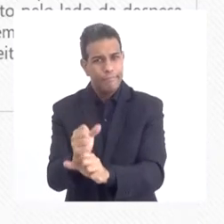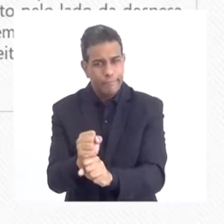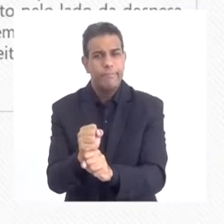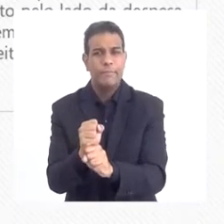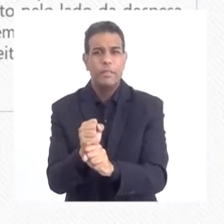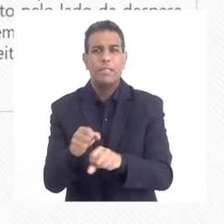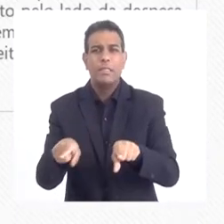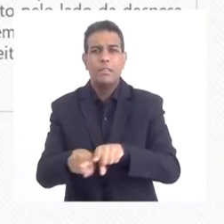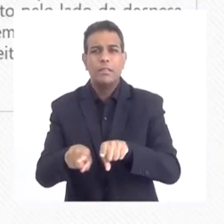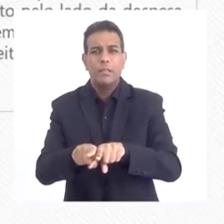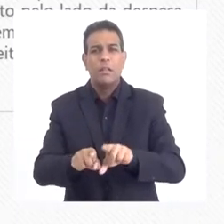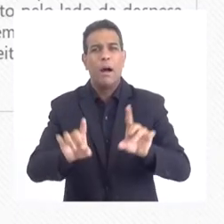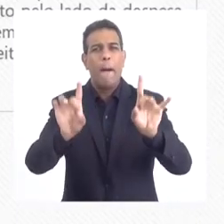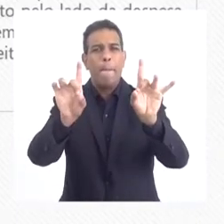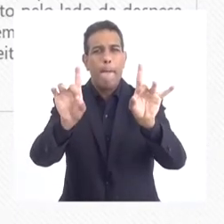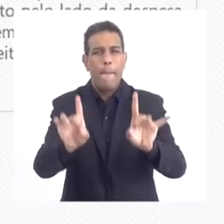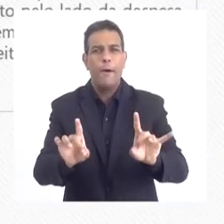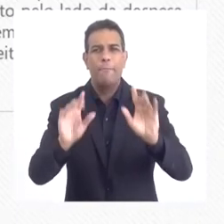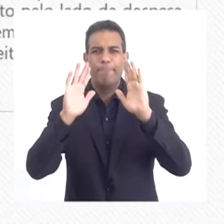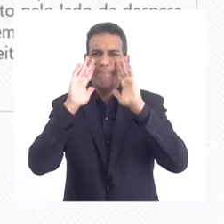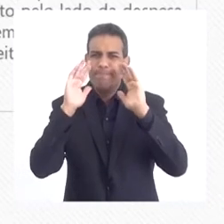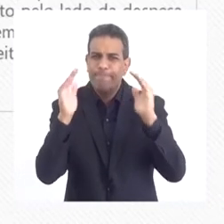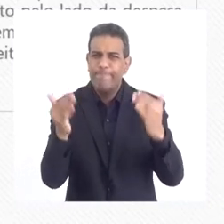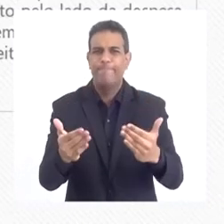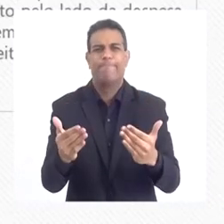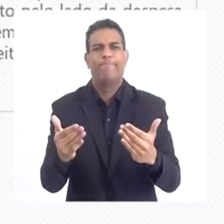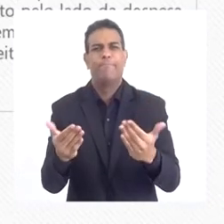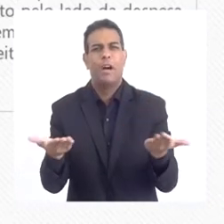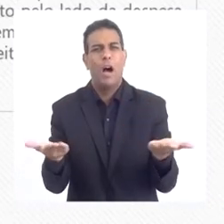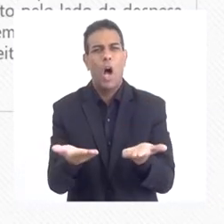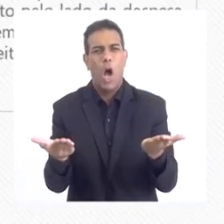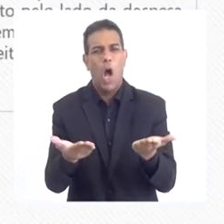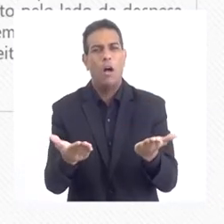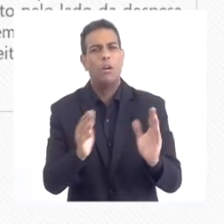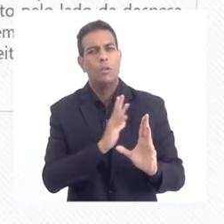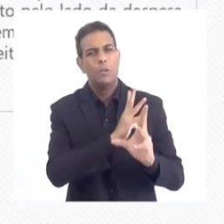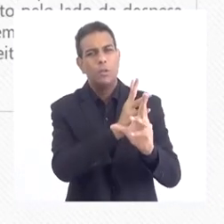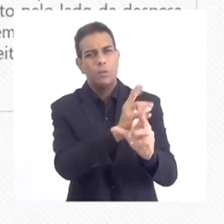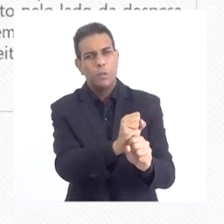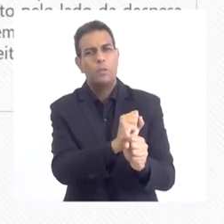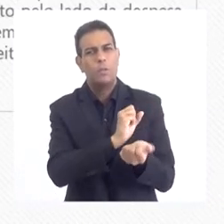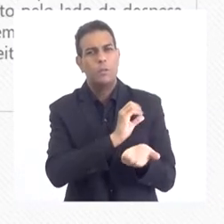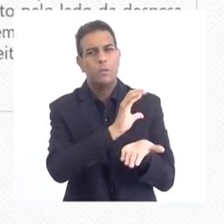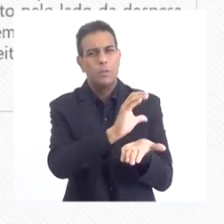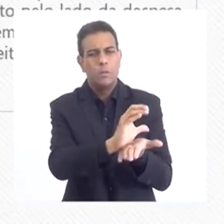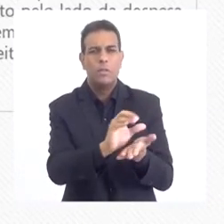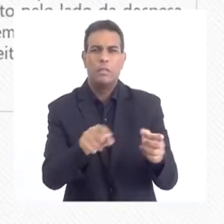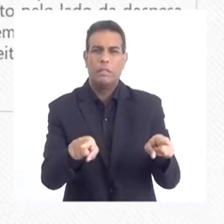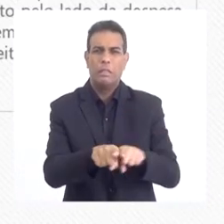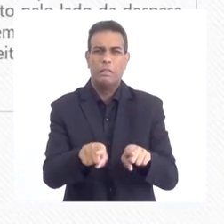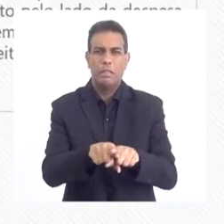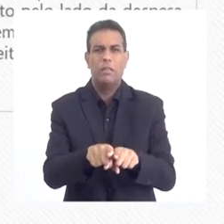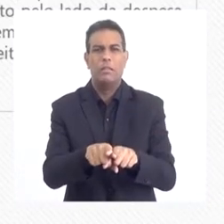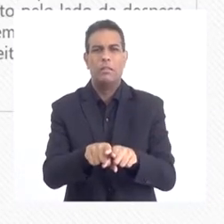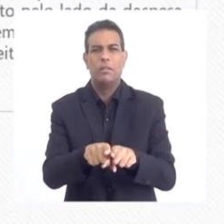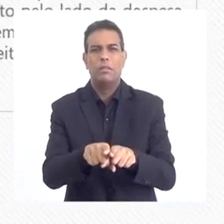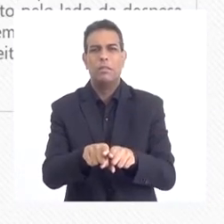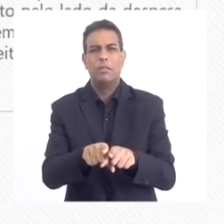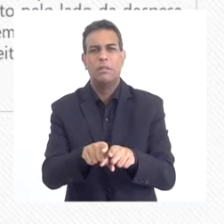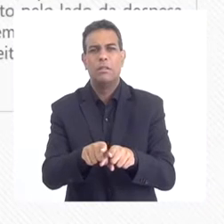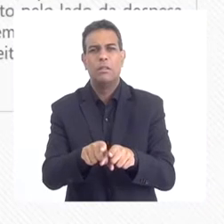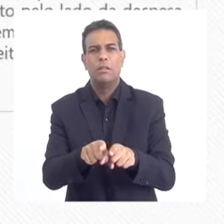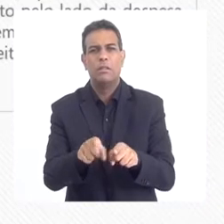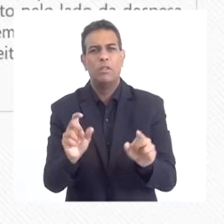e especialmente bom desempenho nas receitas tributadas e, obviamente, nos recursos da SEDAI.